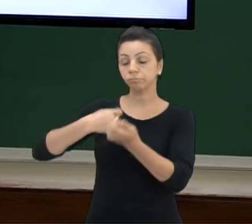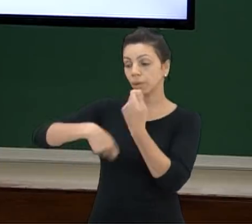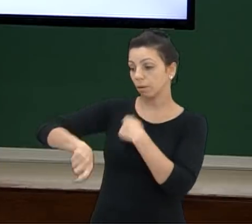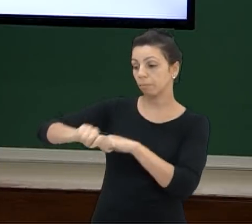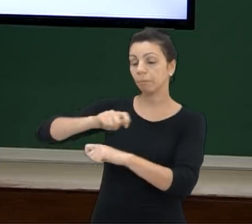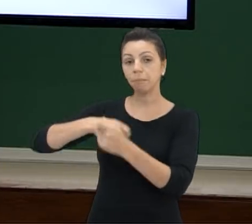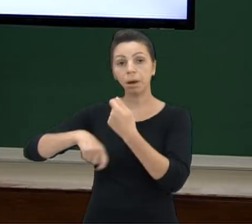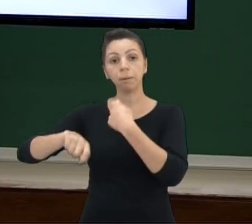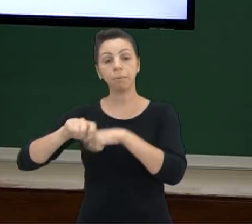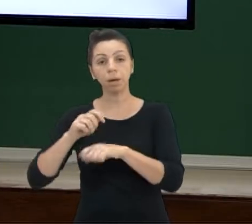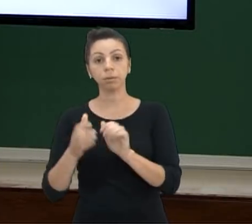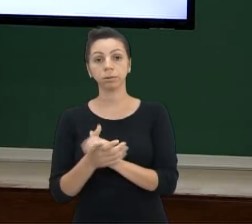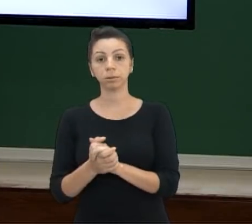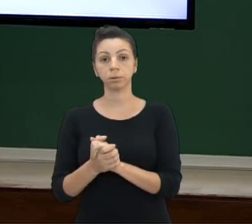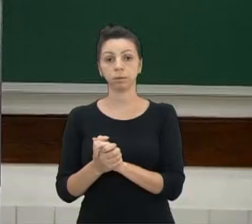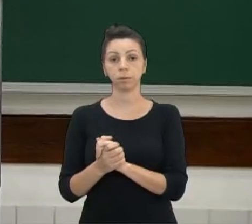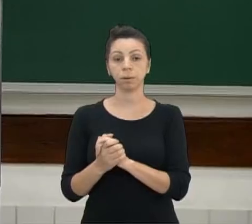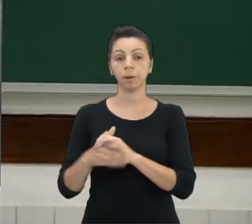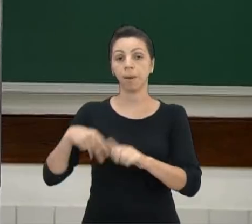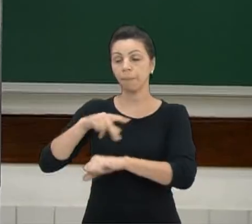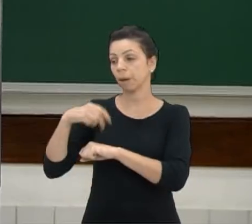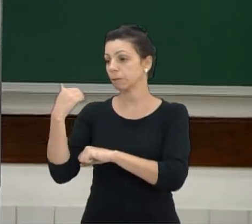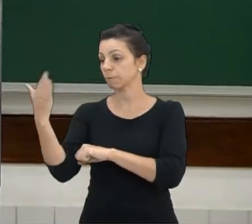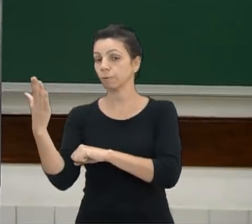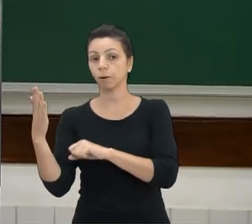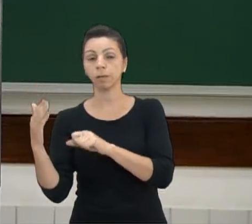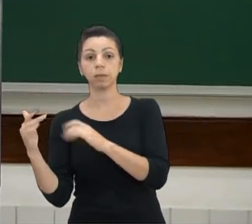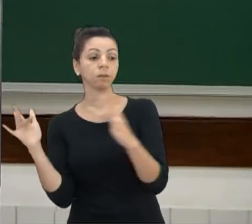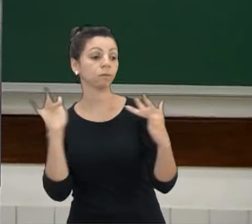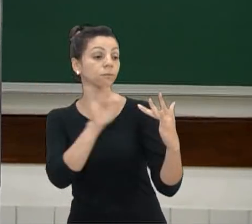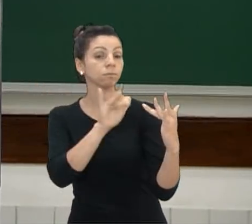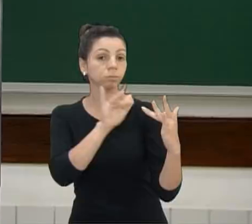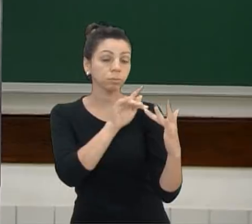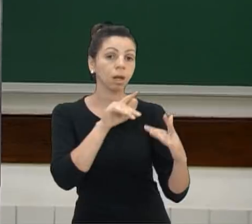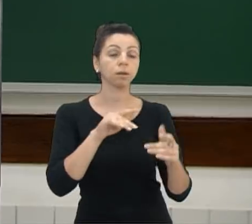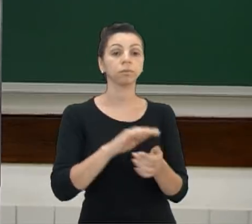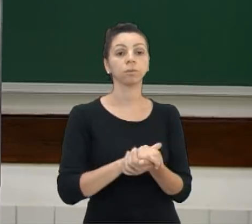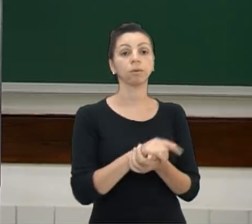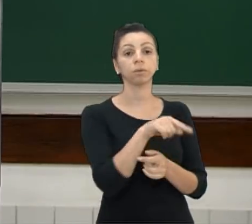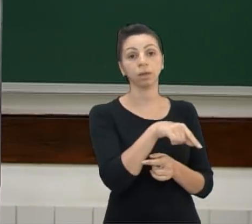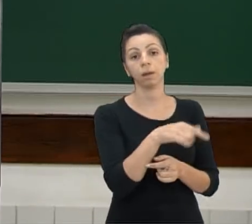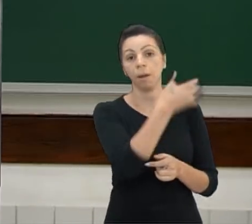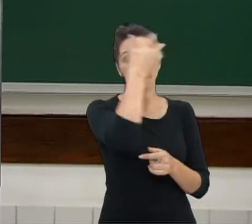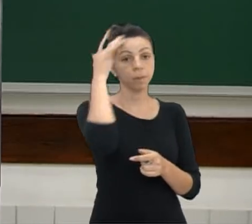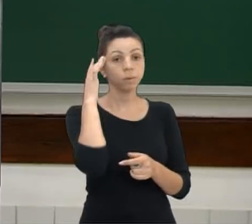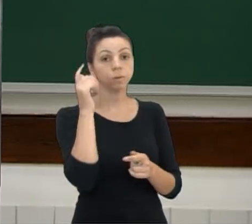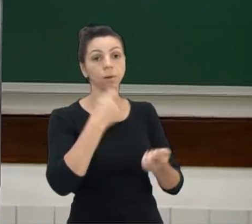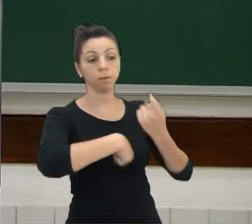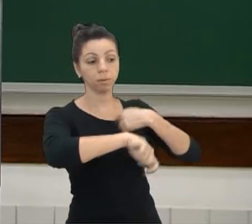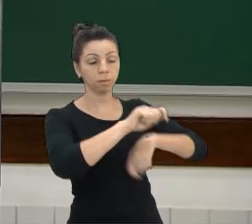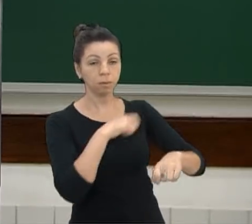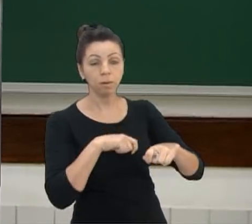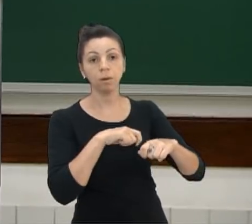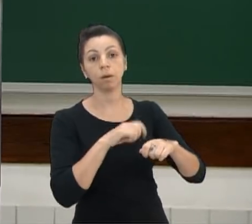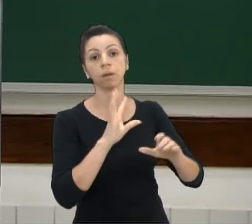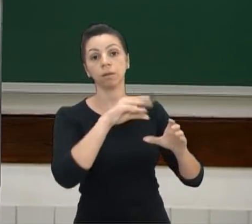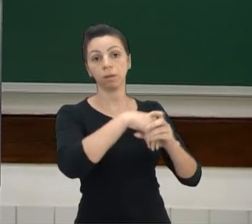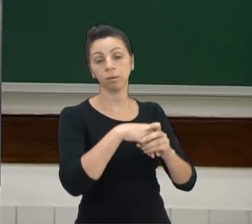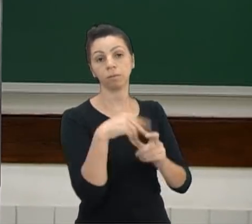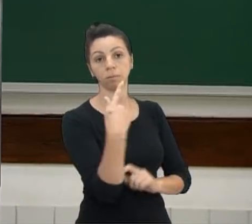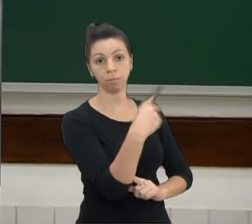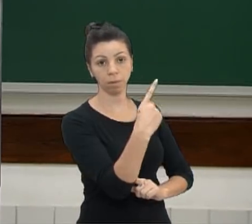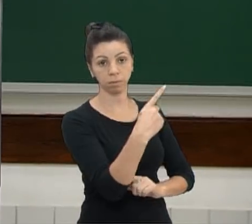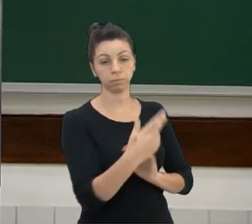os empresários do Paraguai. Vale destacar que, dentro dessa atividade